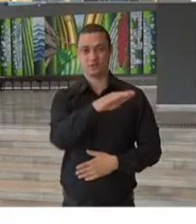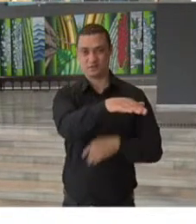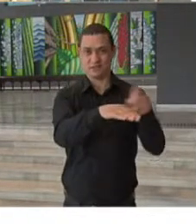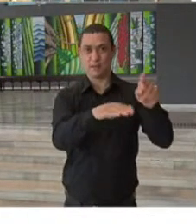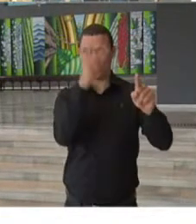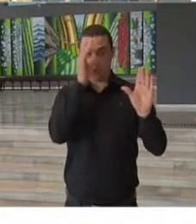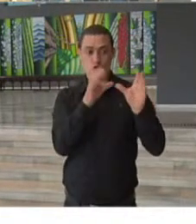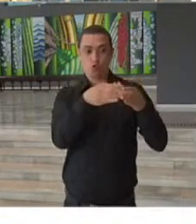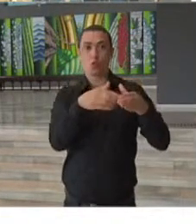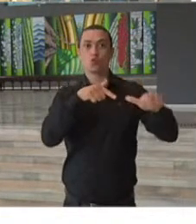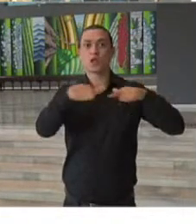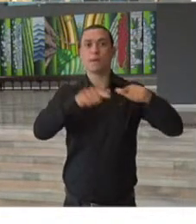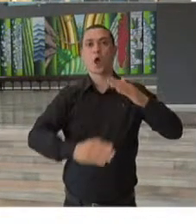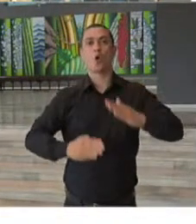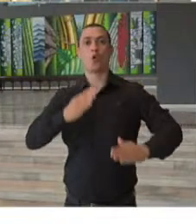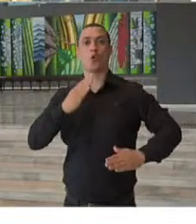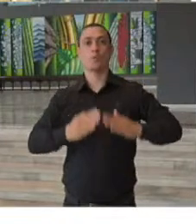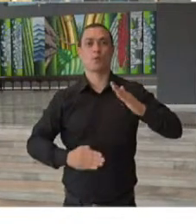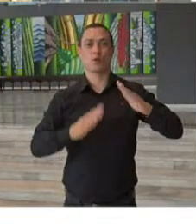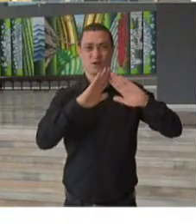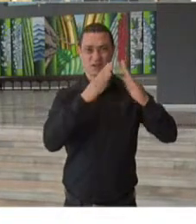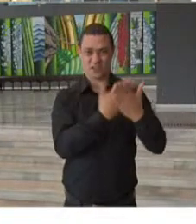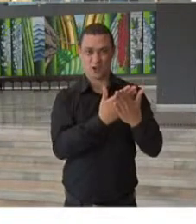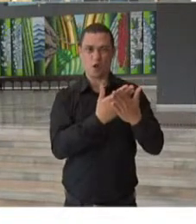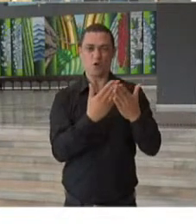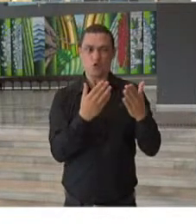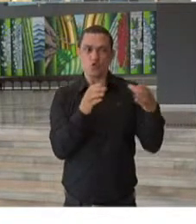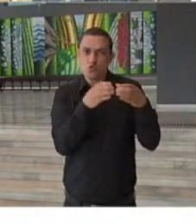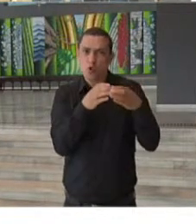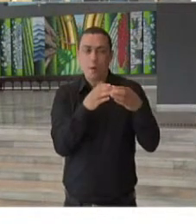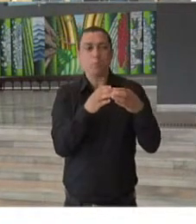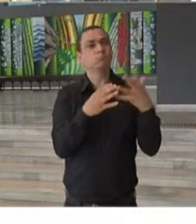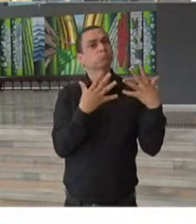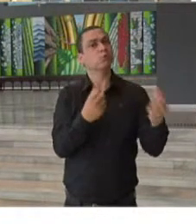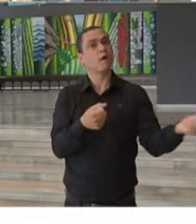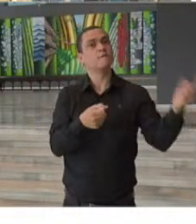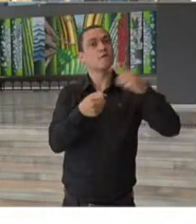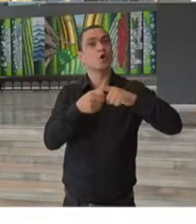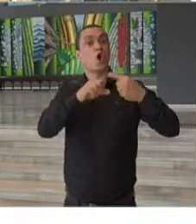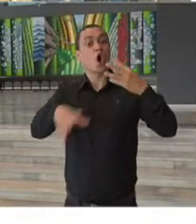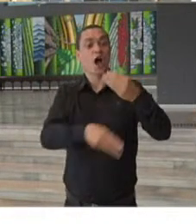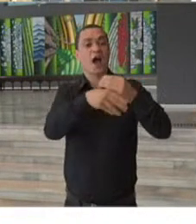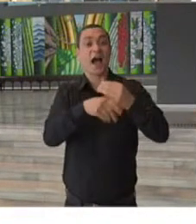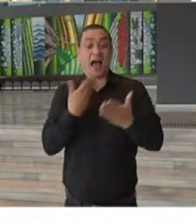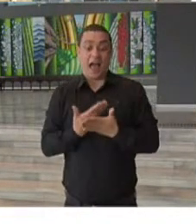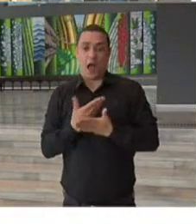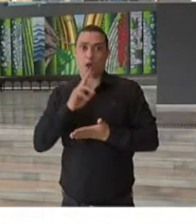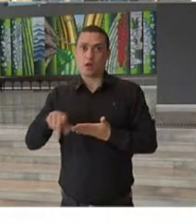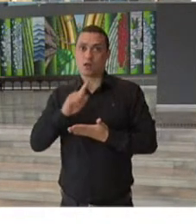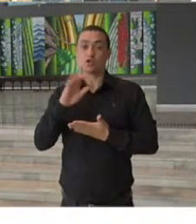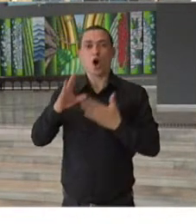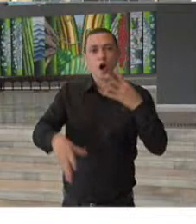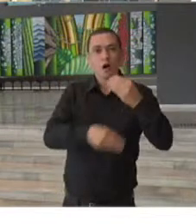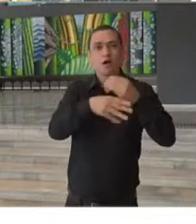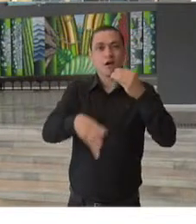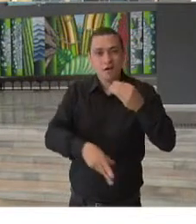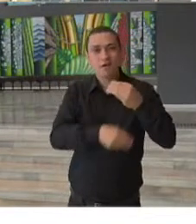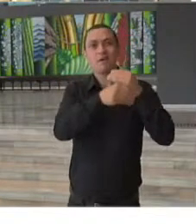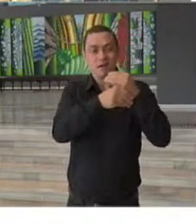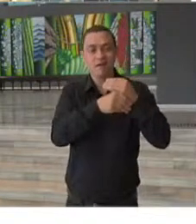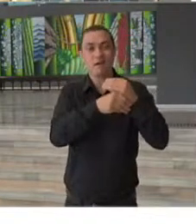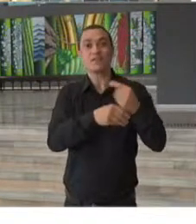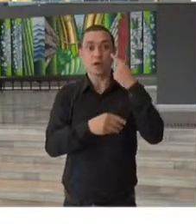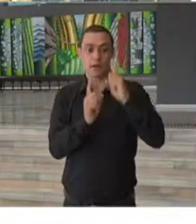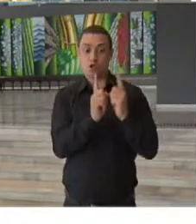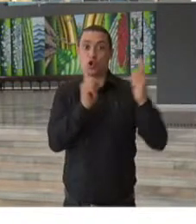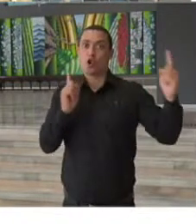trabalha com robótica de uma escola resolveu ter algumas atividades presenciais, sempre observando o